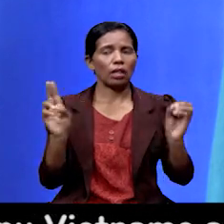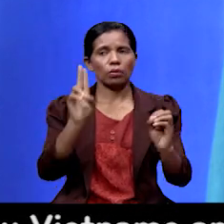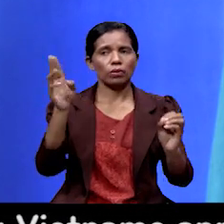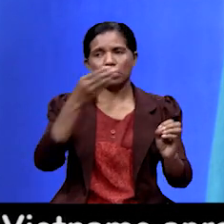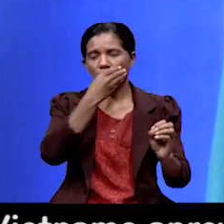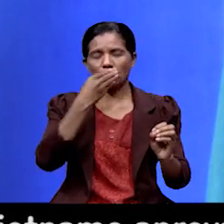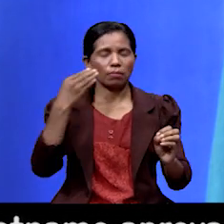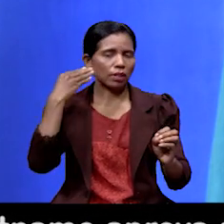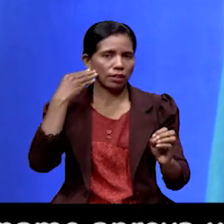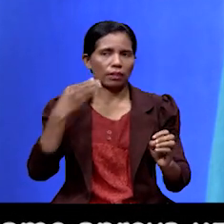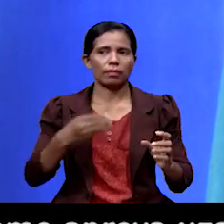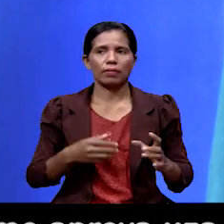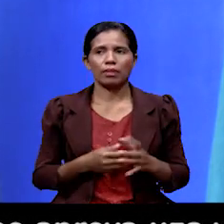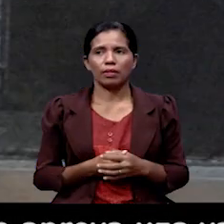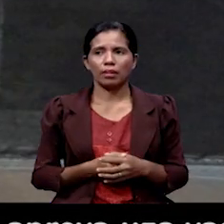uma baliza.